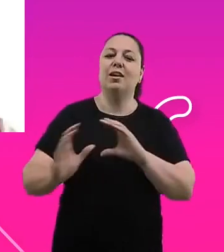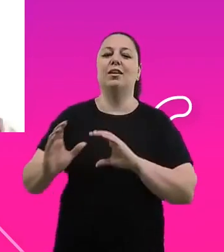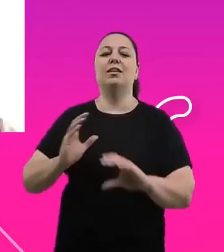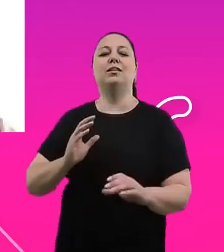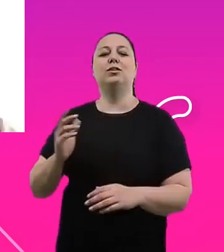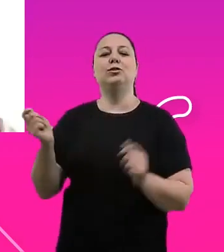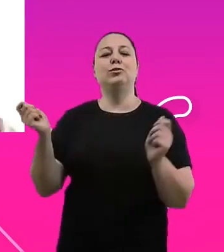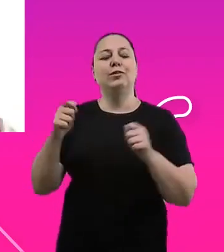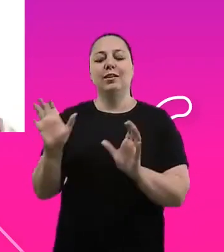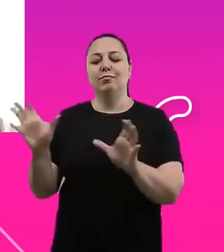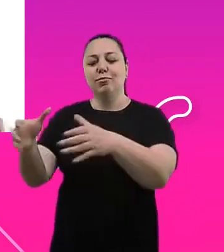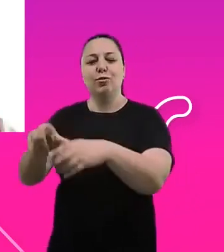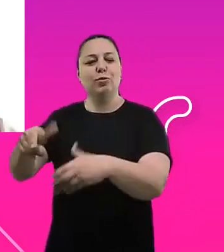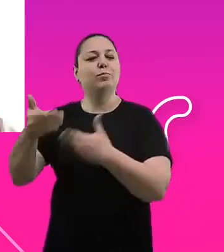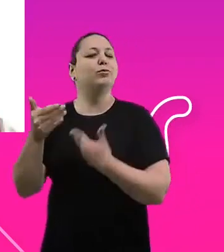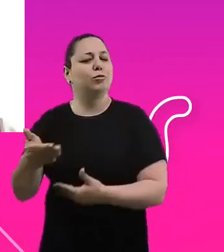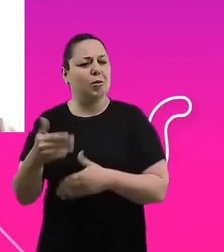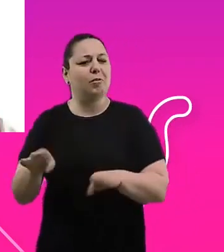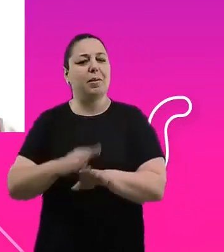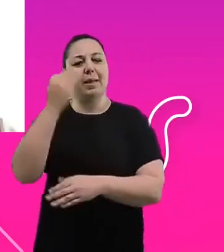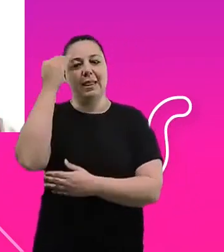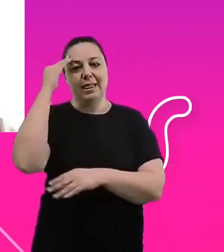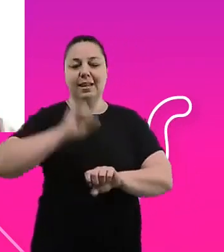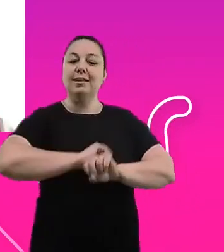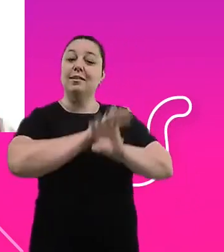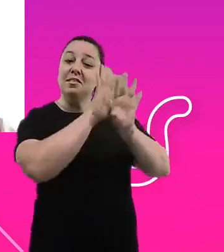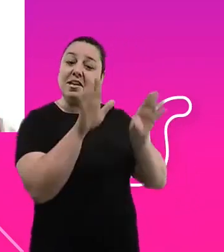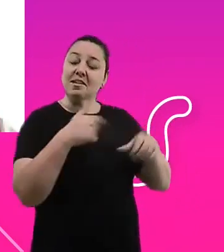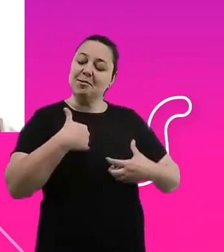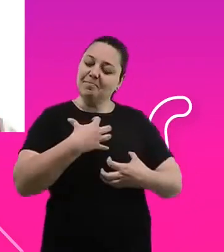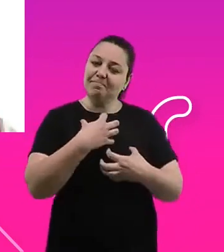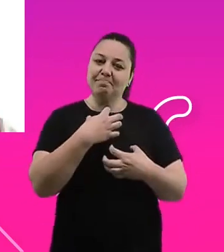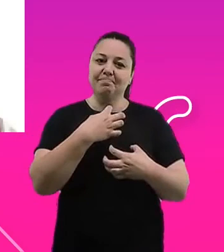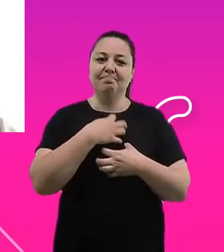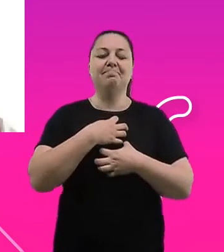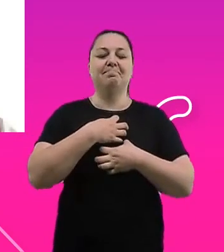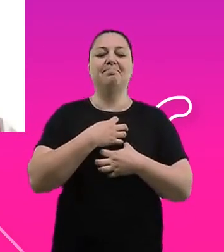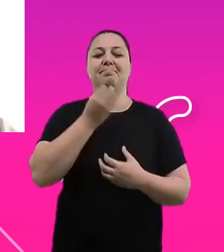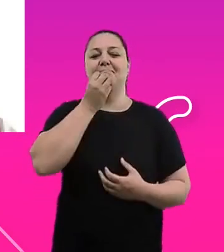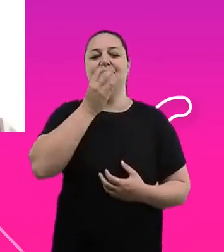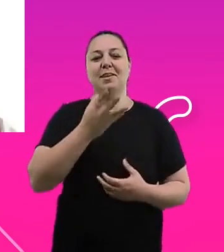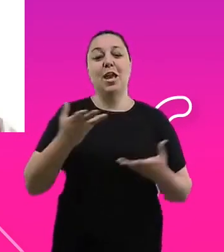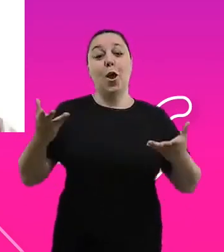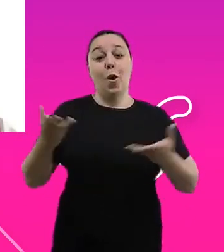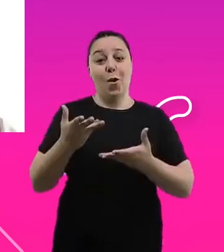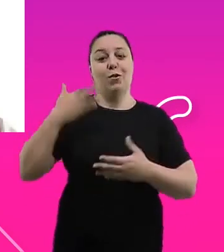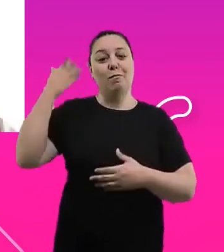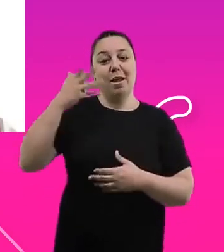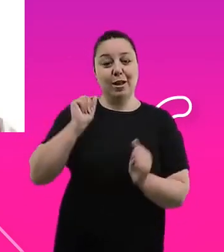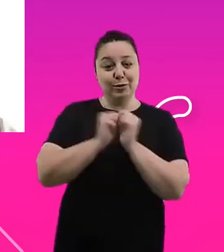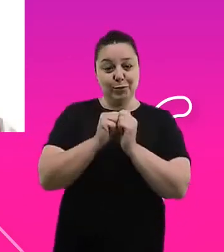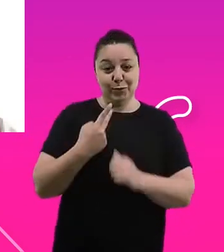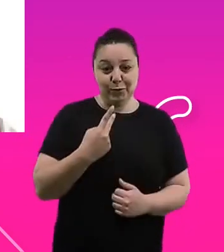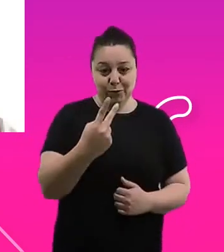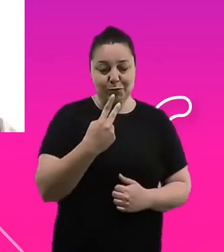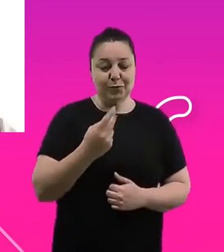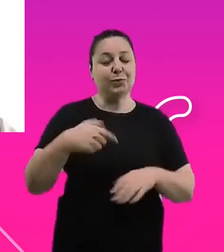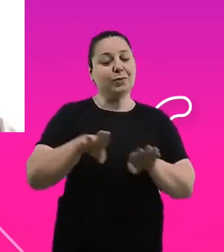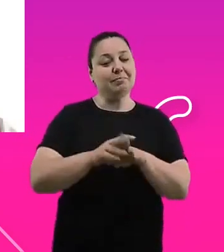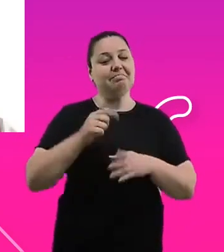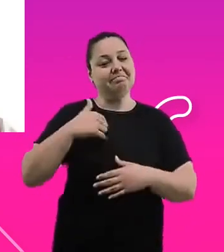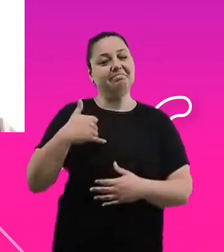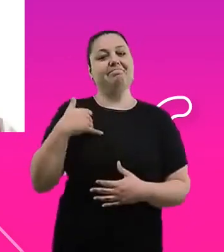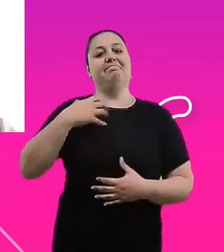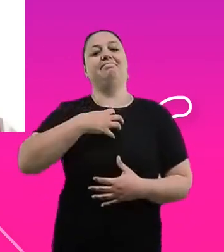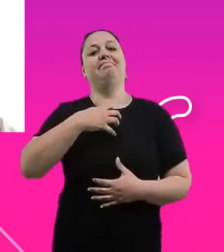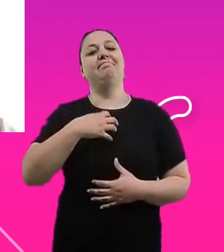assim, fiquei assim, me sentindo assim, bem, bem honrado aqui de estar com você, né? Além da Su, que eu já, enfim, já